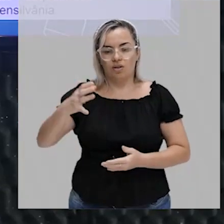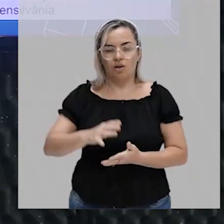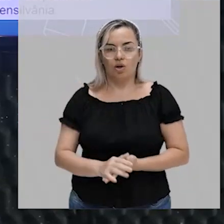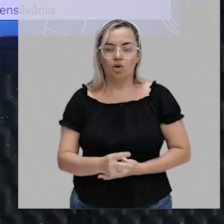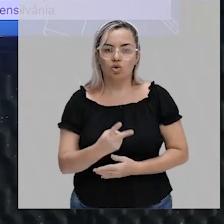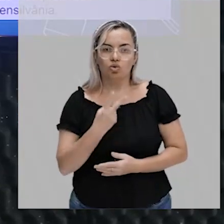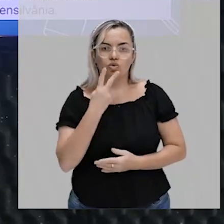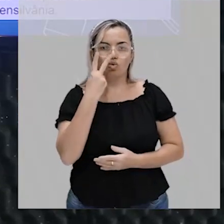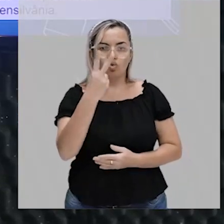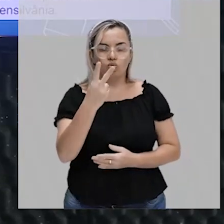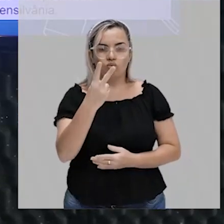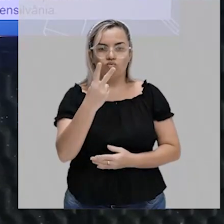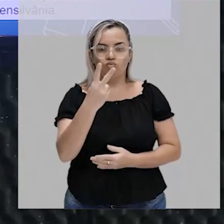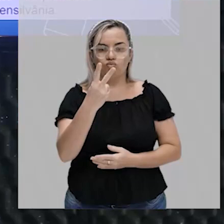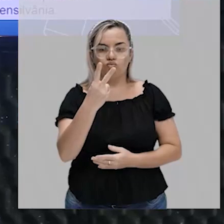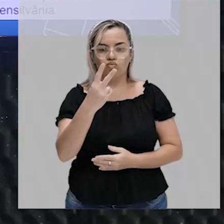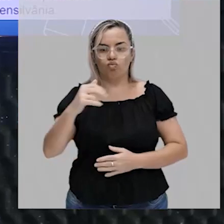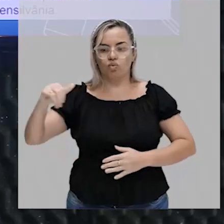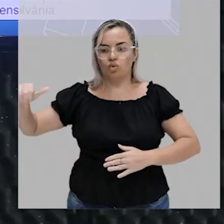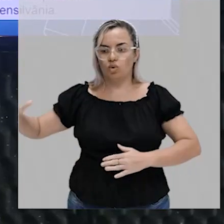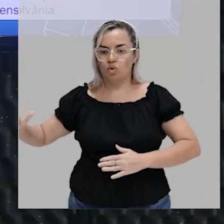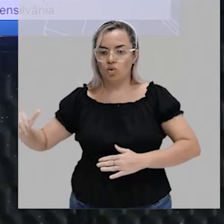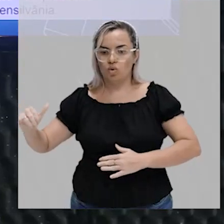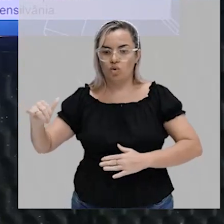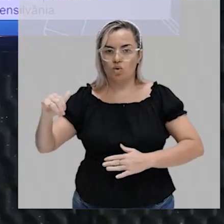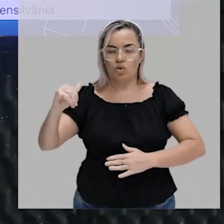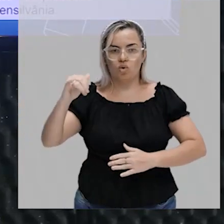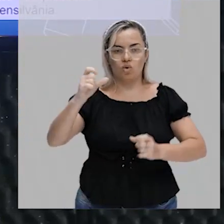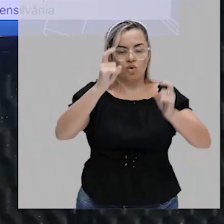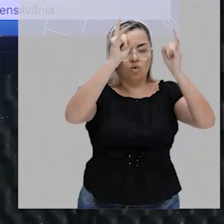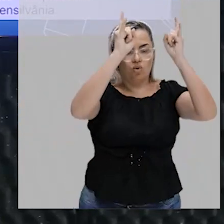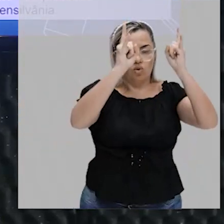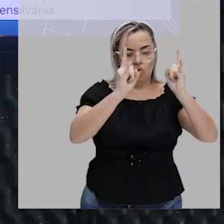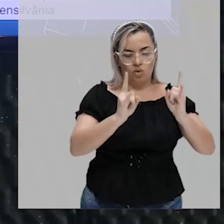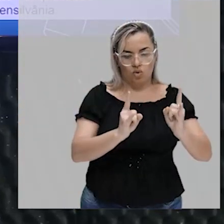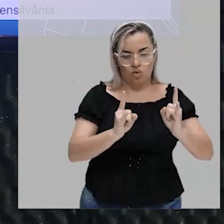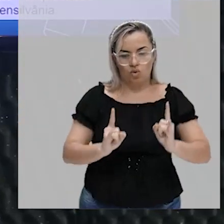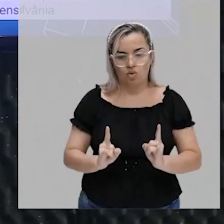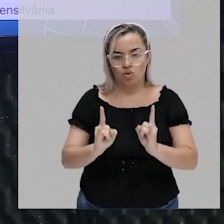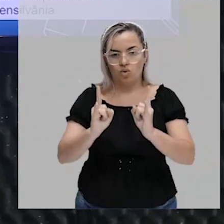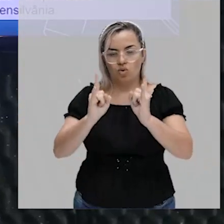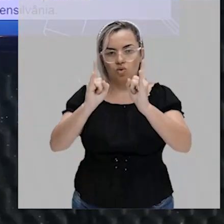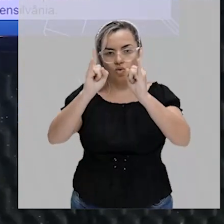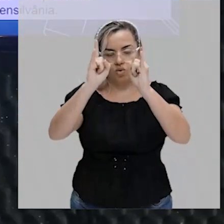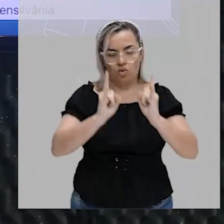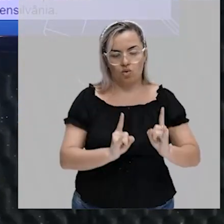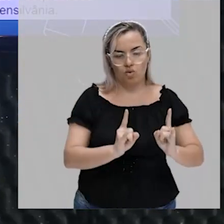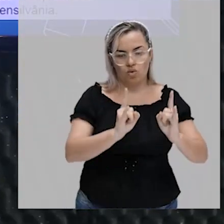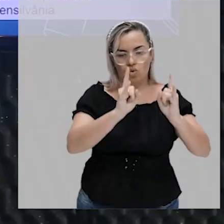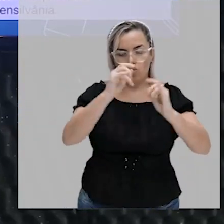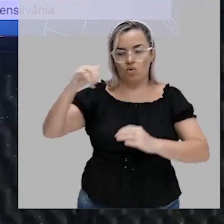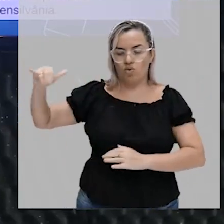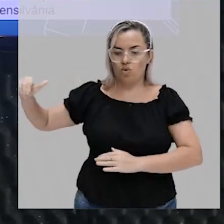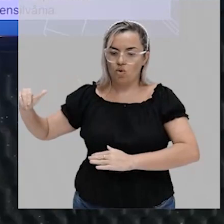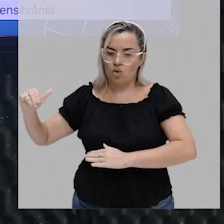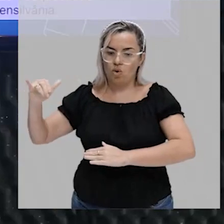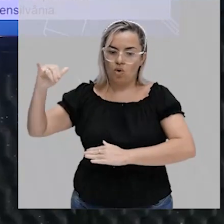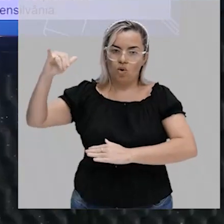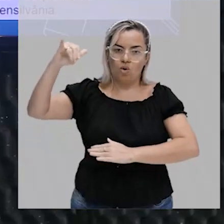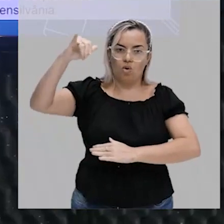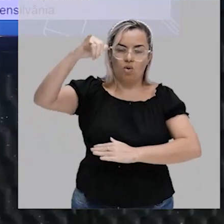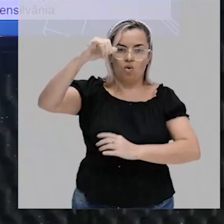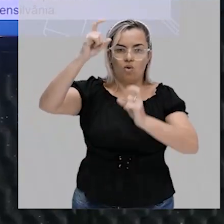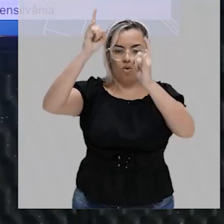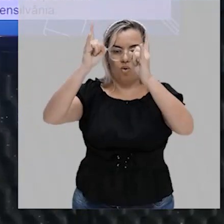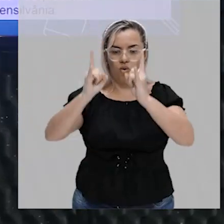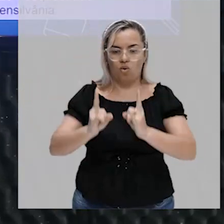são jogados, né, nas Torres Gêmeas do World Trade Center, que era considerado, tá, o coração, o símbolo